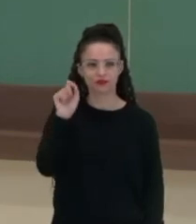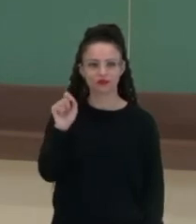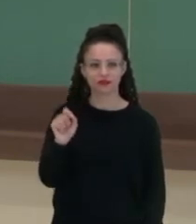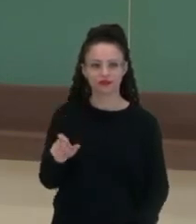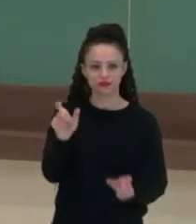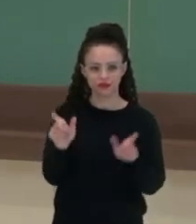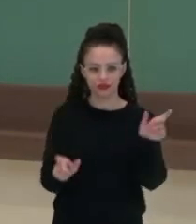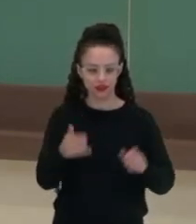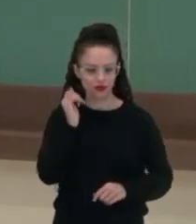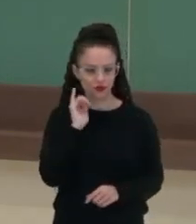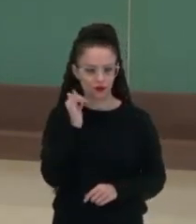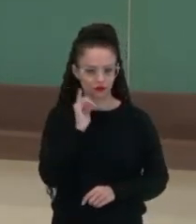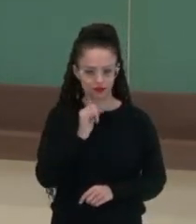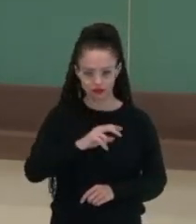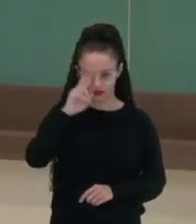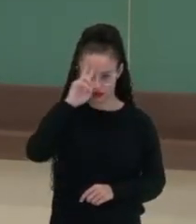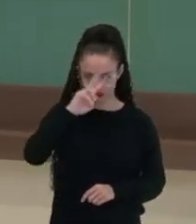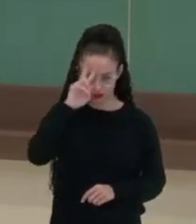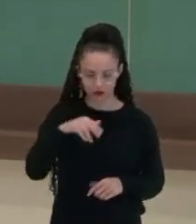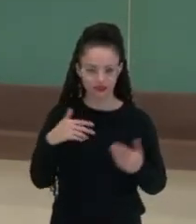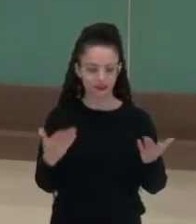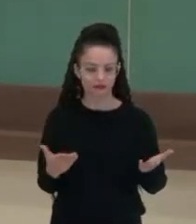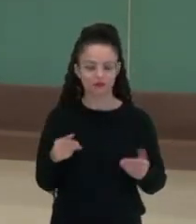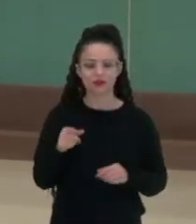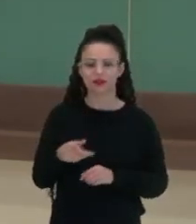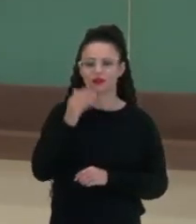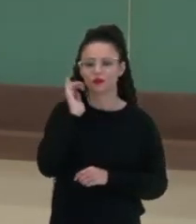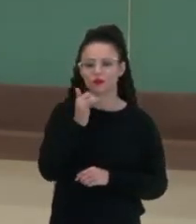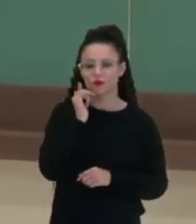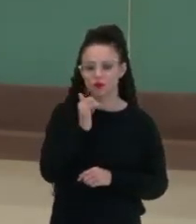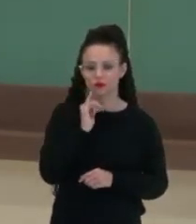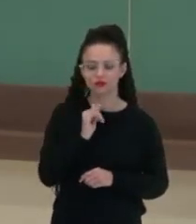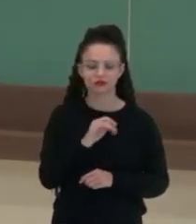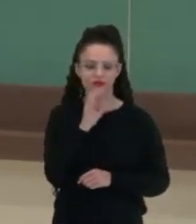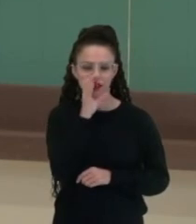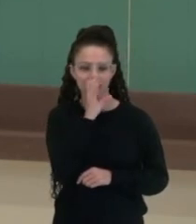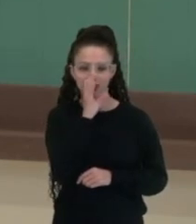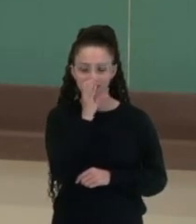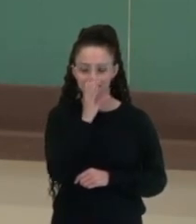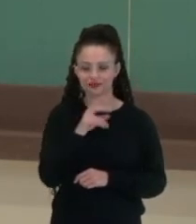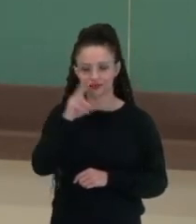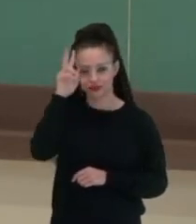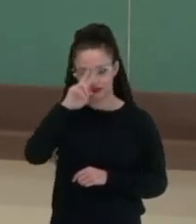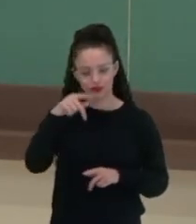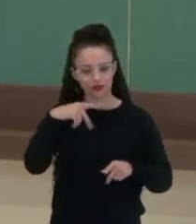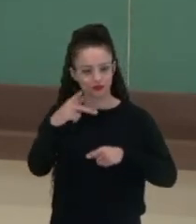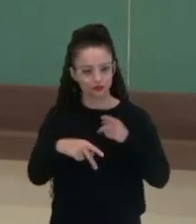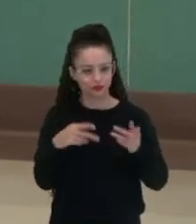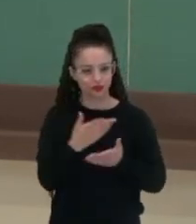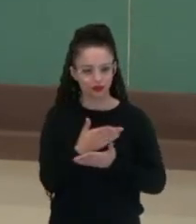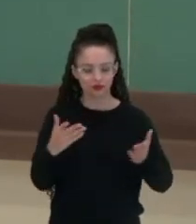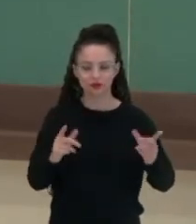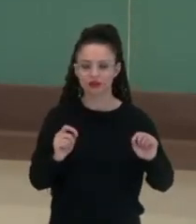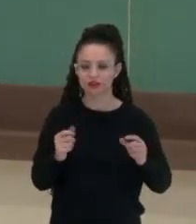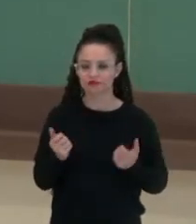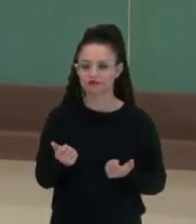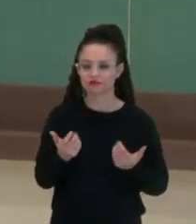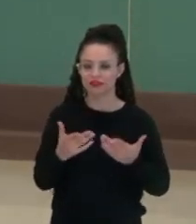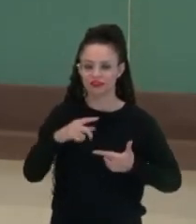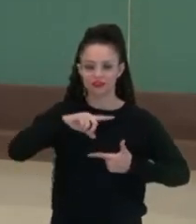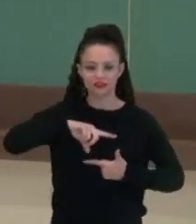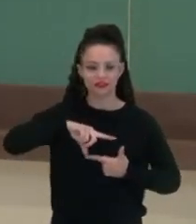os contadores de histórias, né? Que contam, encantam, né, os povos, trazendo o quê? A